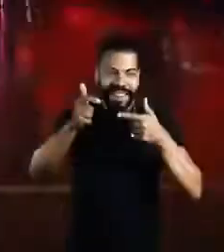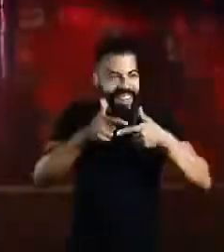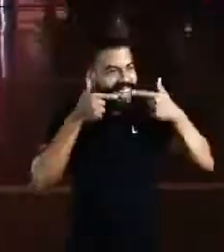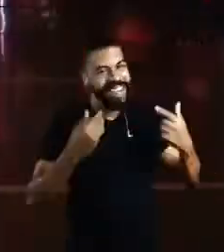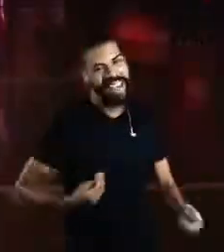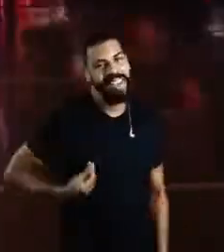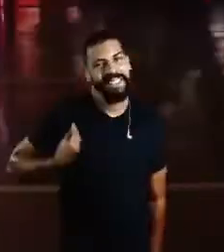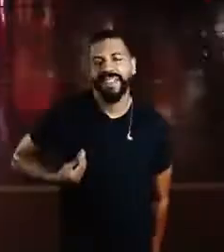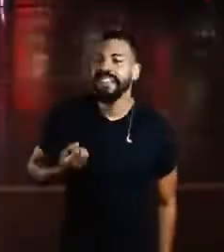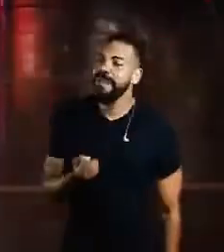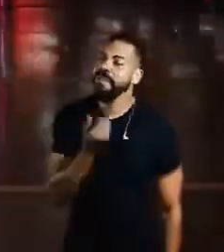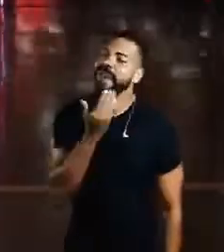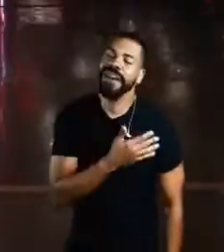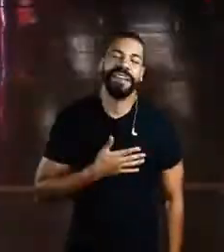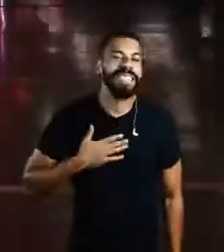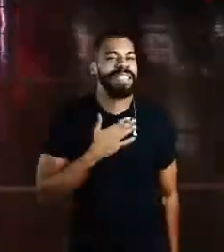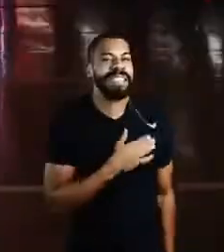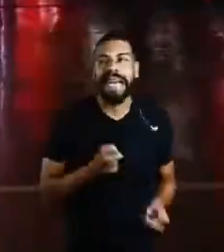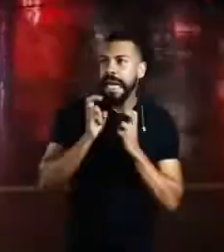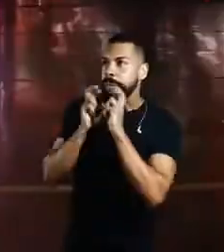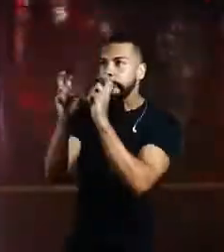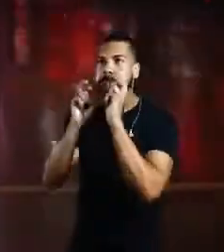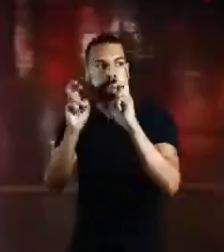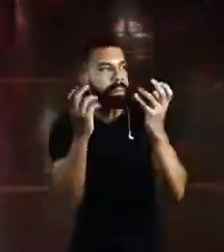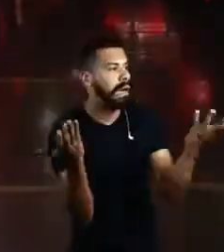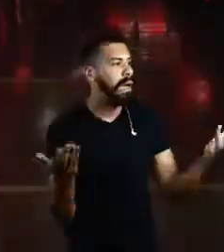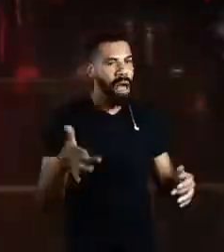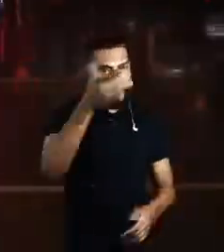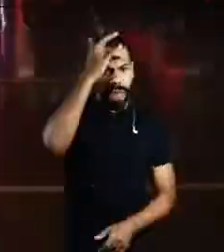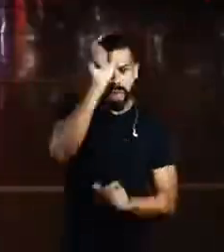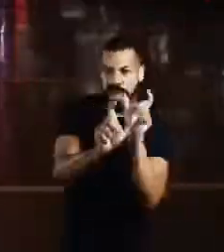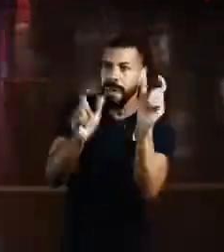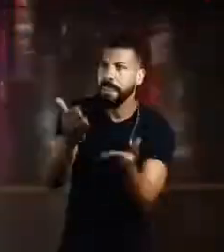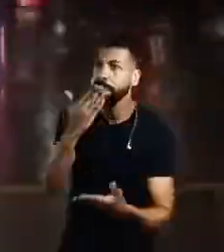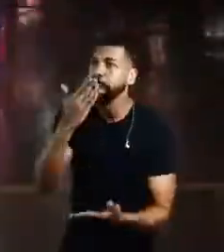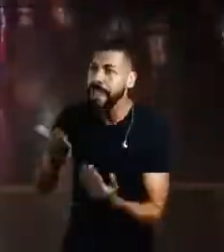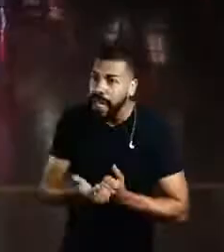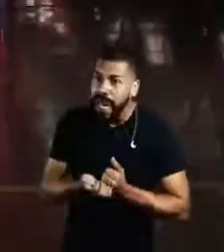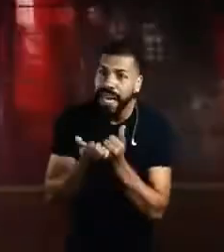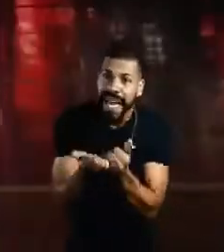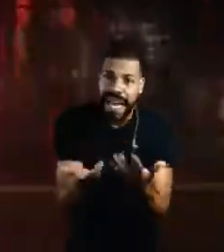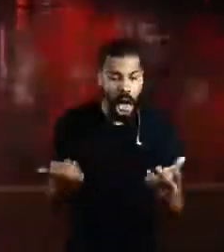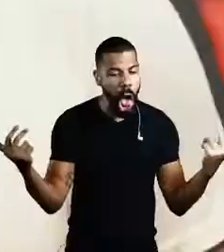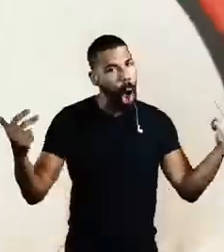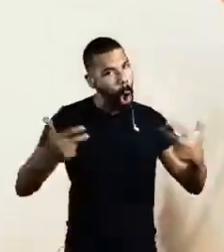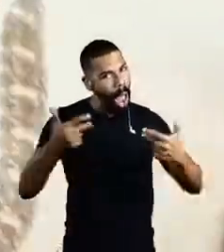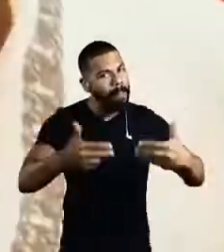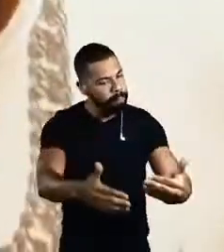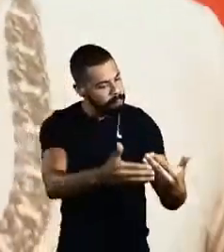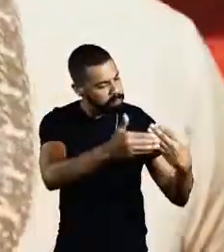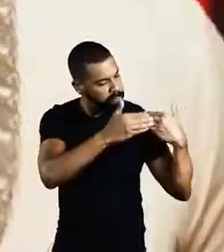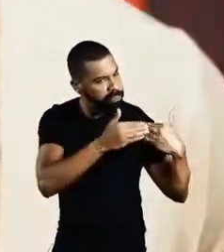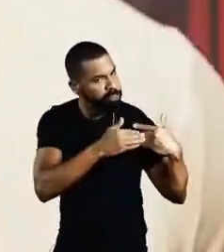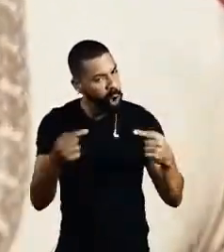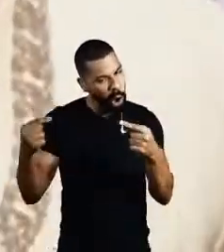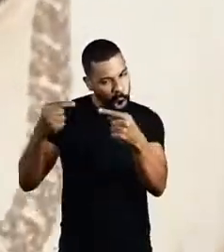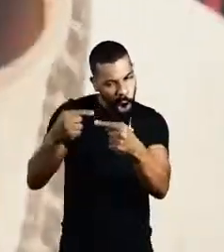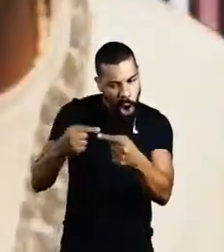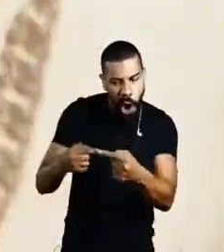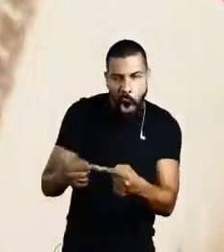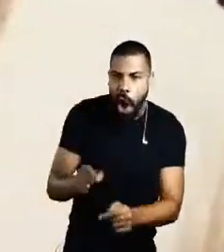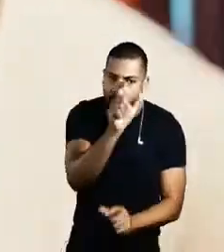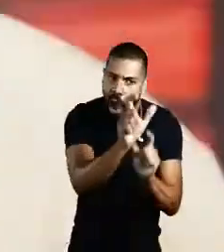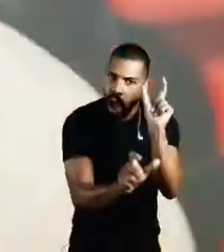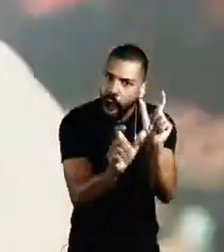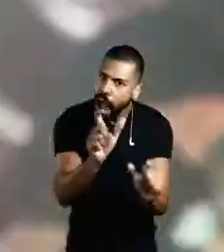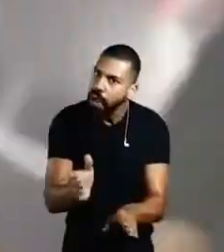boa. Enquanto gritos de socorro nas ruas ecoa. Pra mim não quero isso, o rap é compromisso. Somente cabe a um covarde se